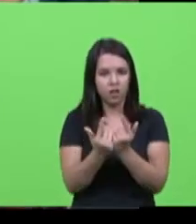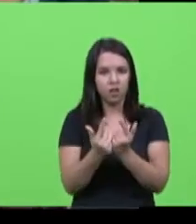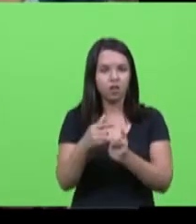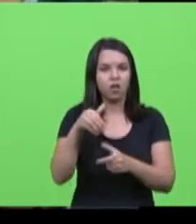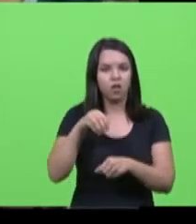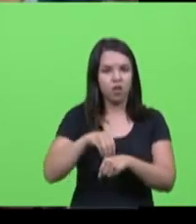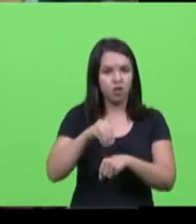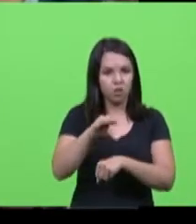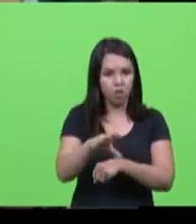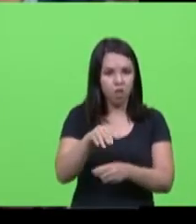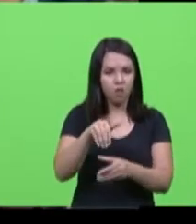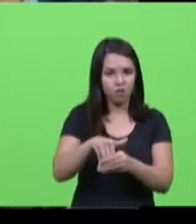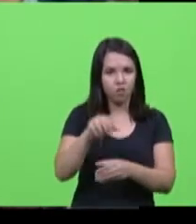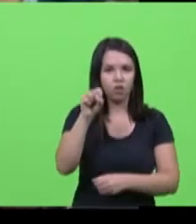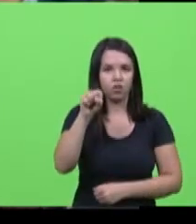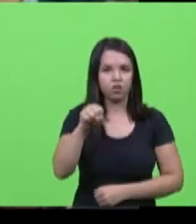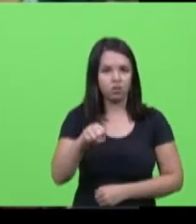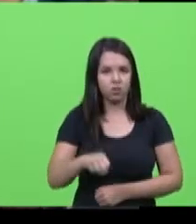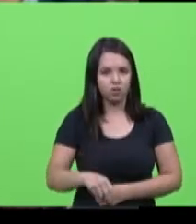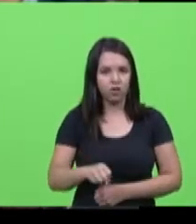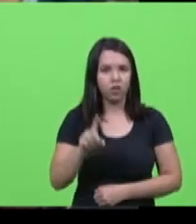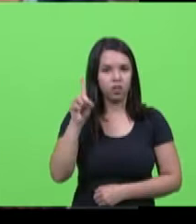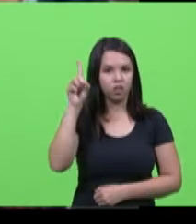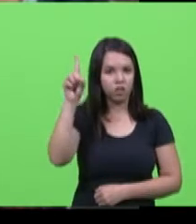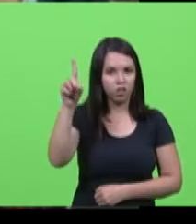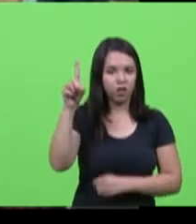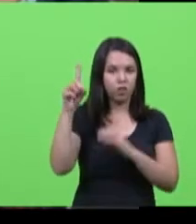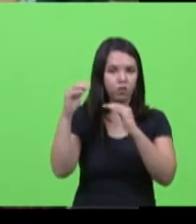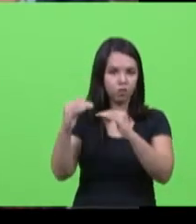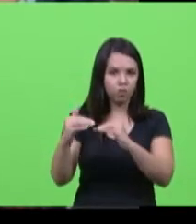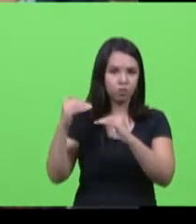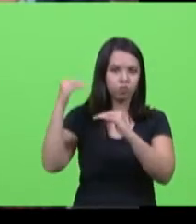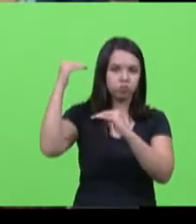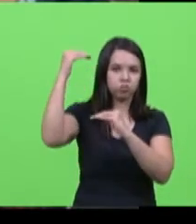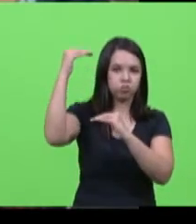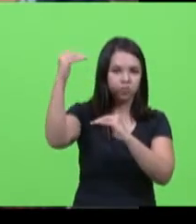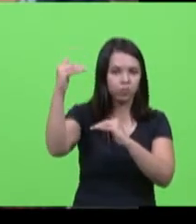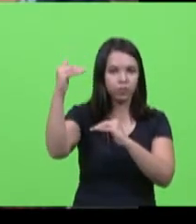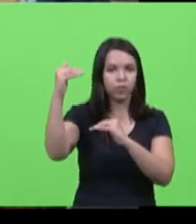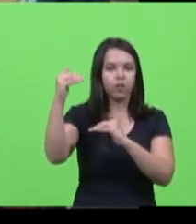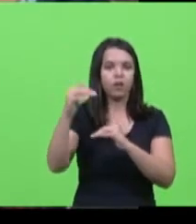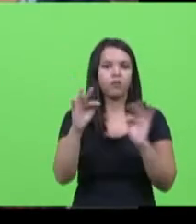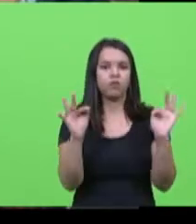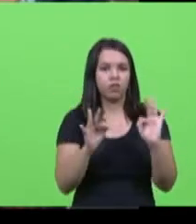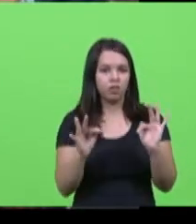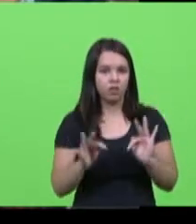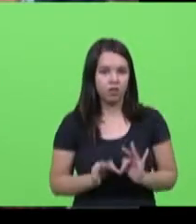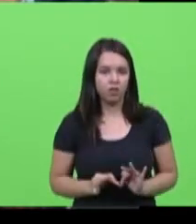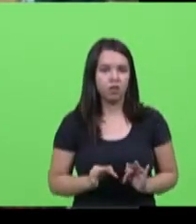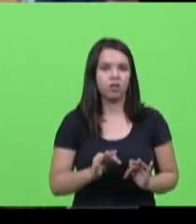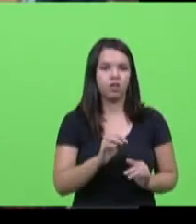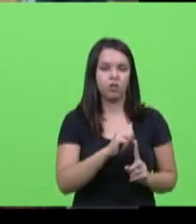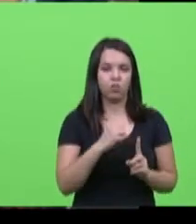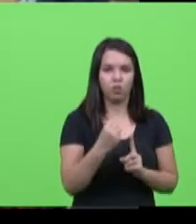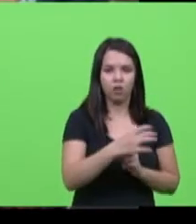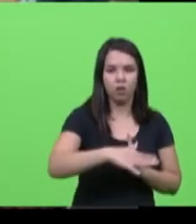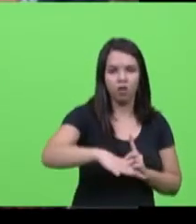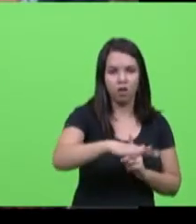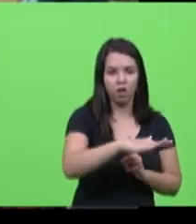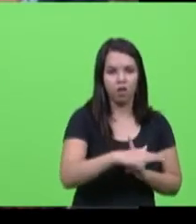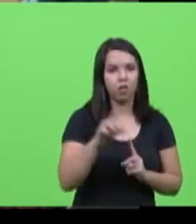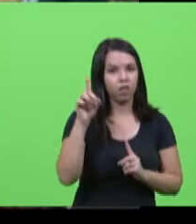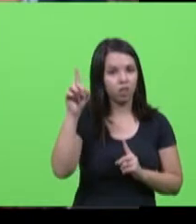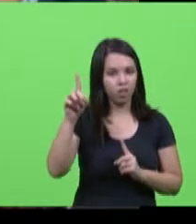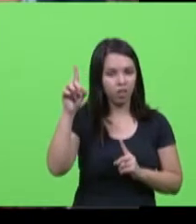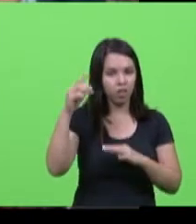Tá? Deus acima de todos. Né? Feliz é a nação cujo Senhor é o Deus Altíssimo. Né? E a gente